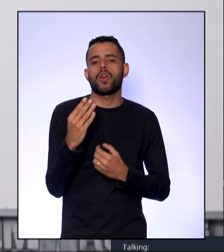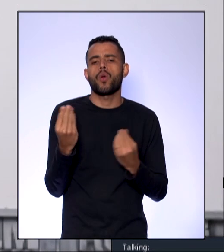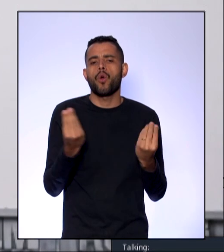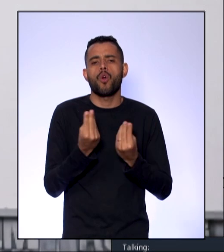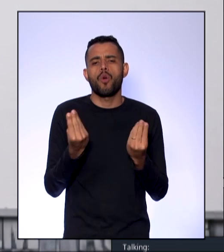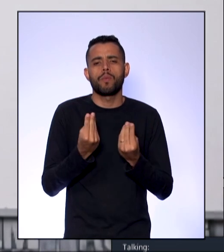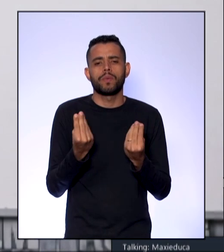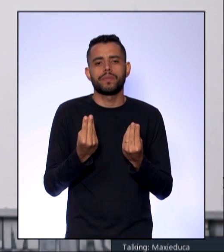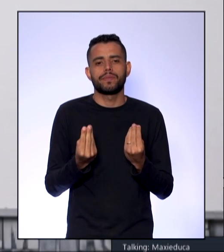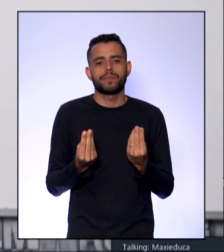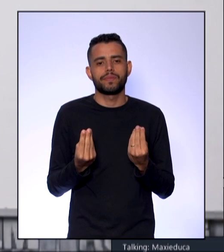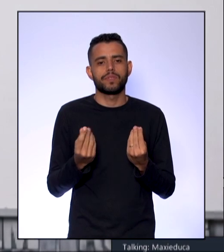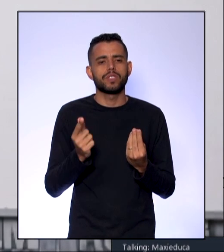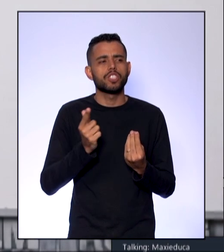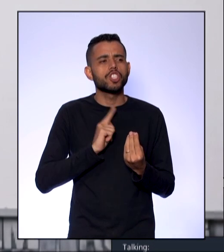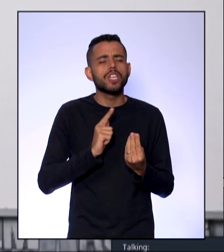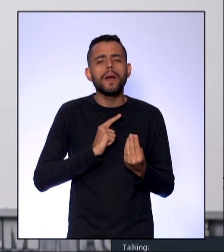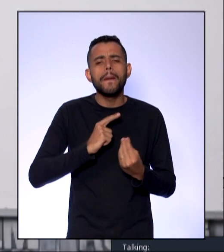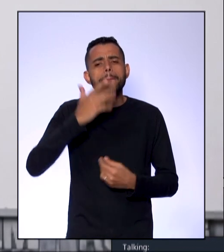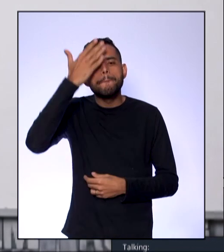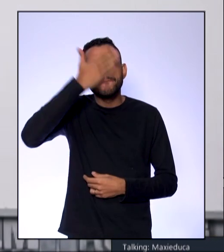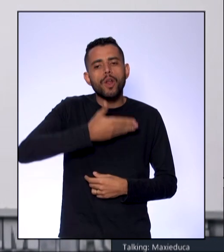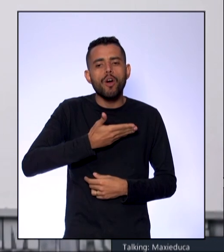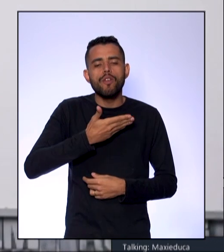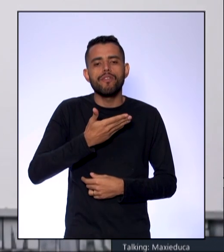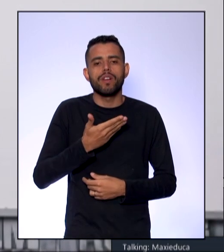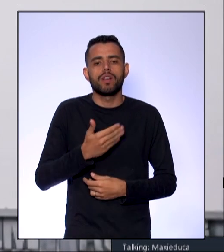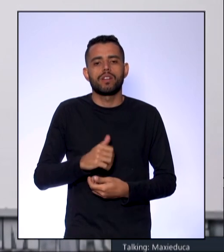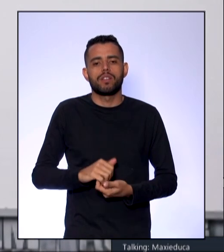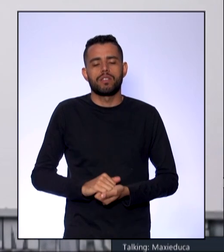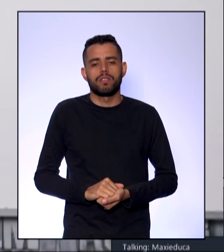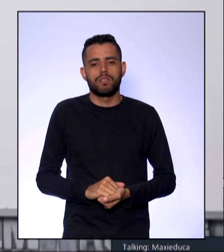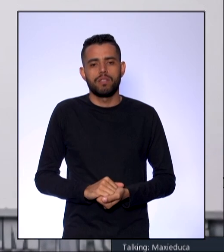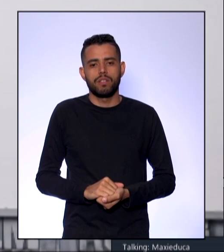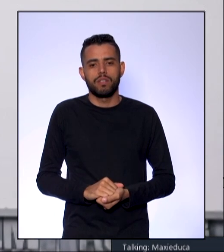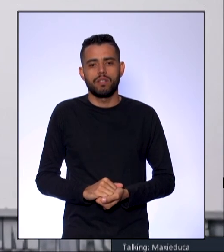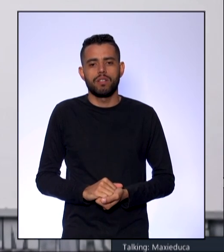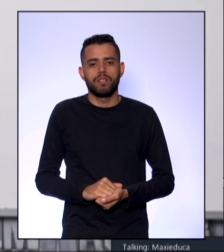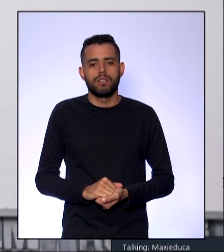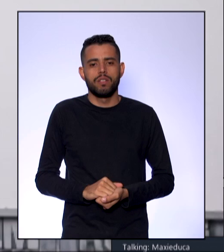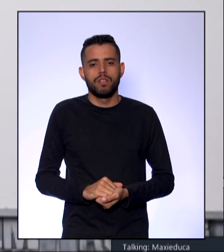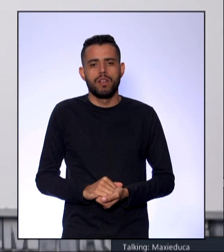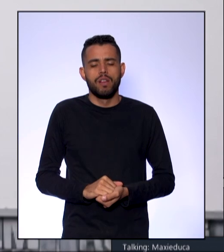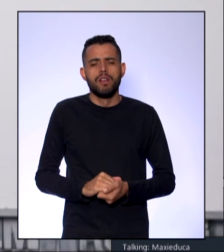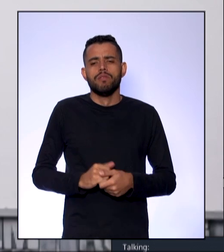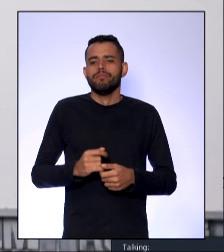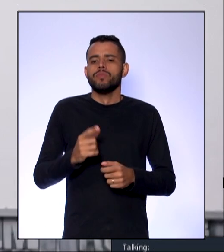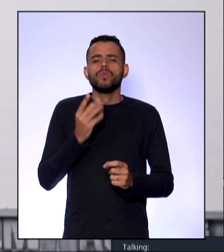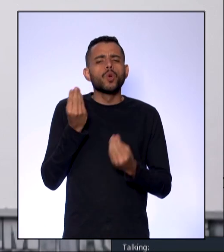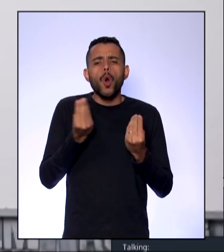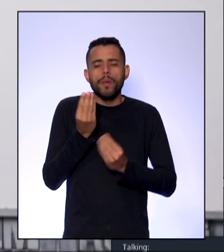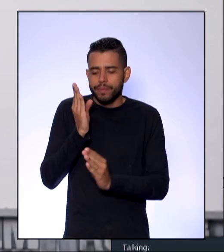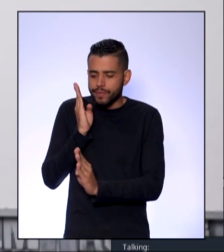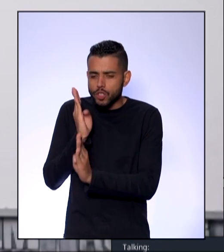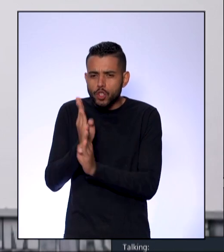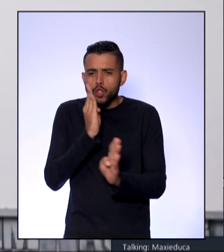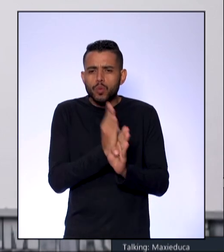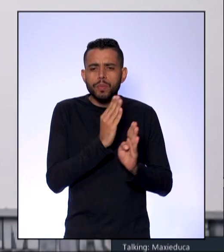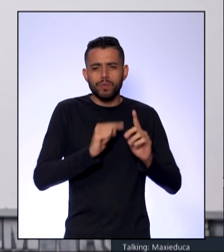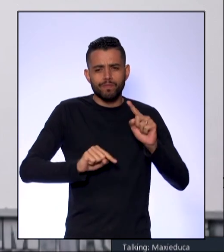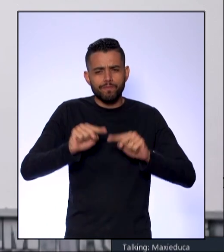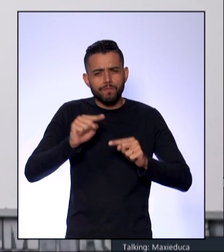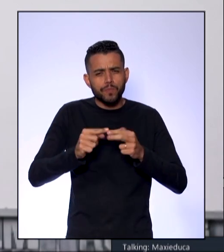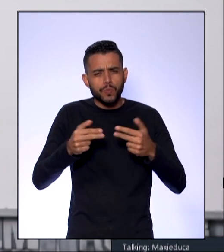vestígios, ou, para quem preferir, utensílios